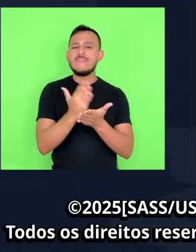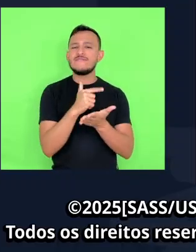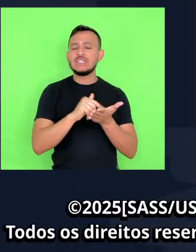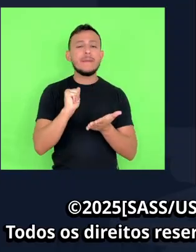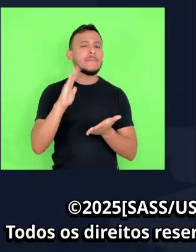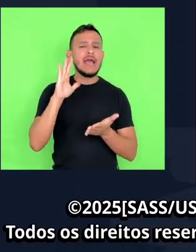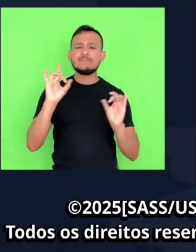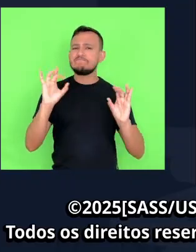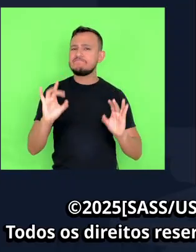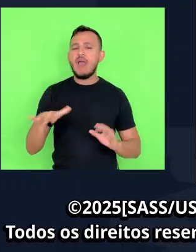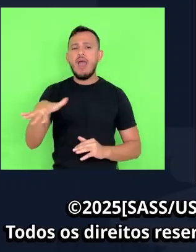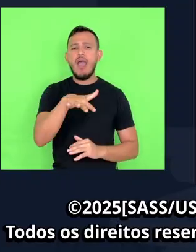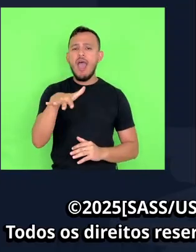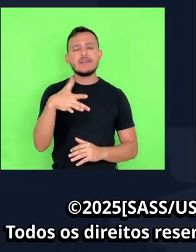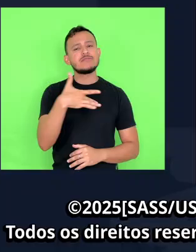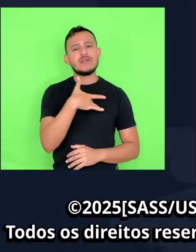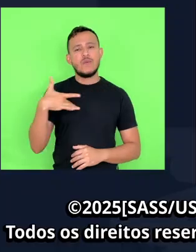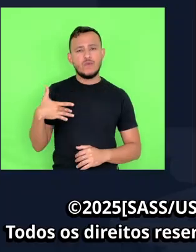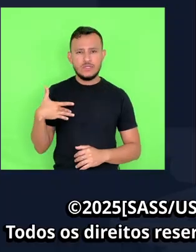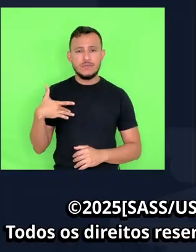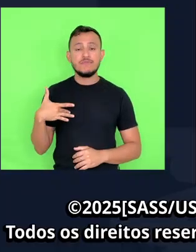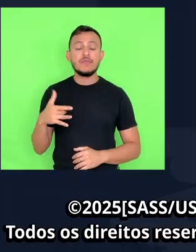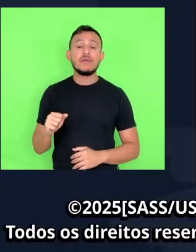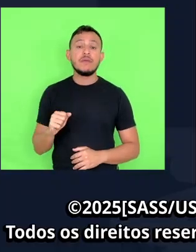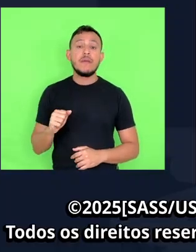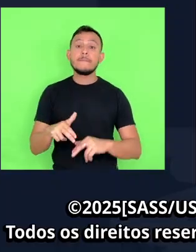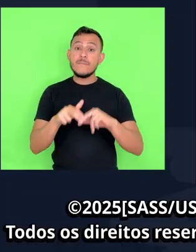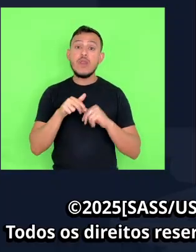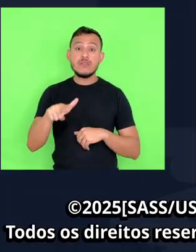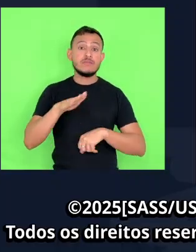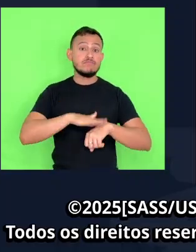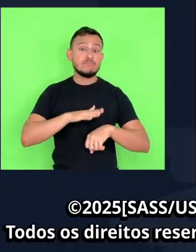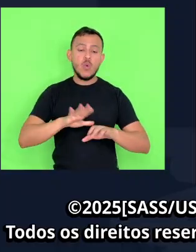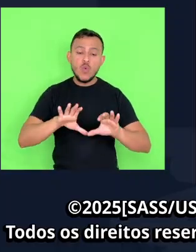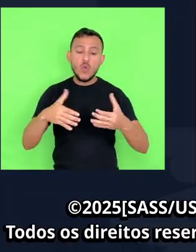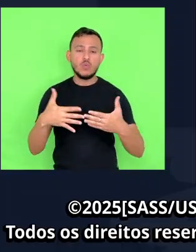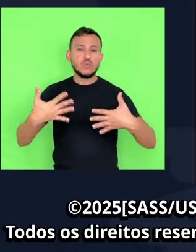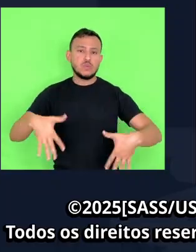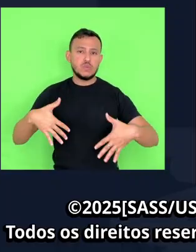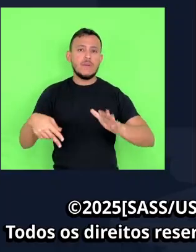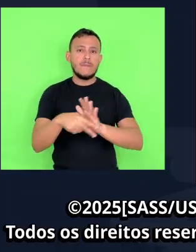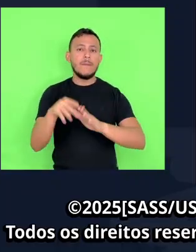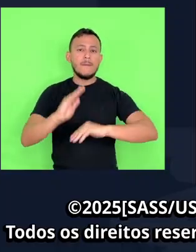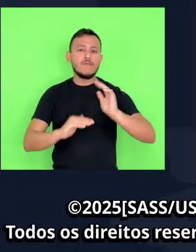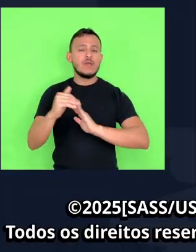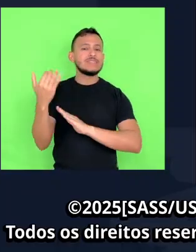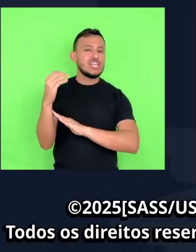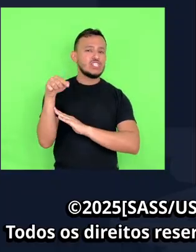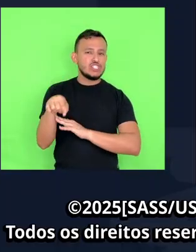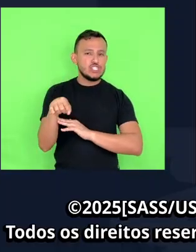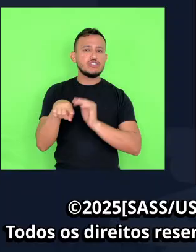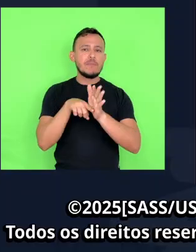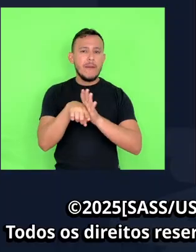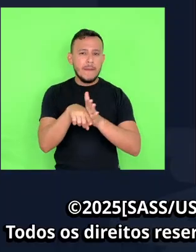mais prestigiosas na área de saúde. Então, um grupo grande de cientistas, se debruçaram